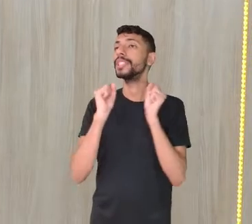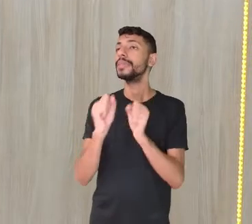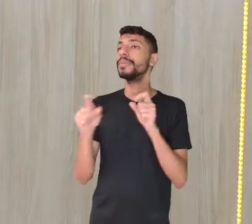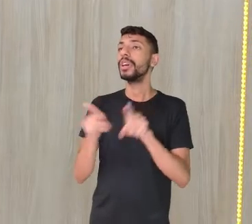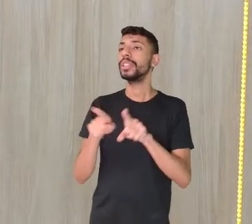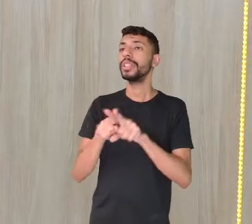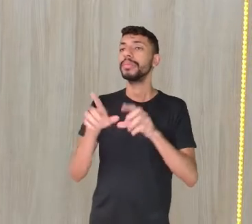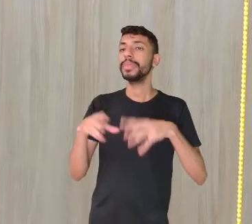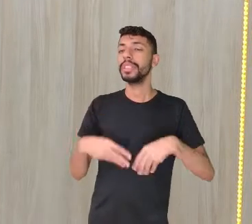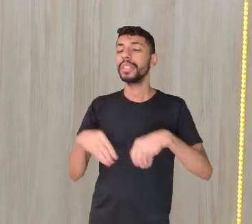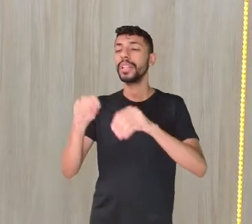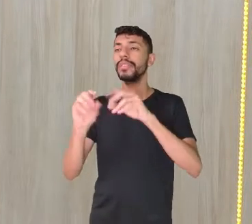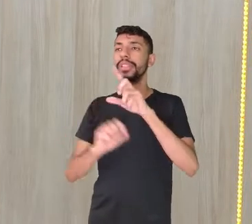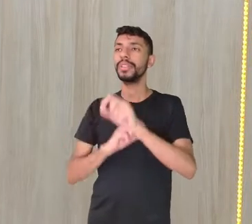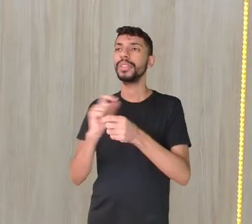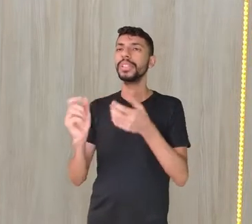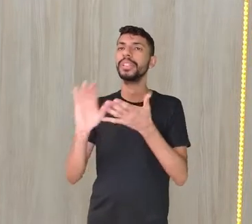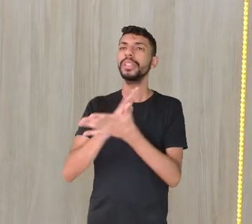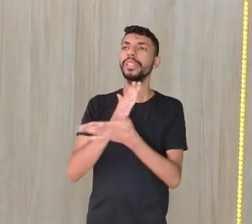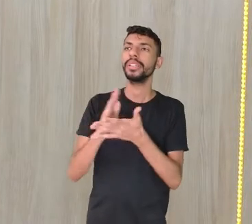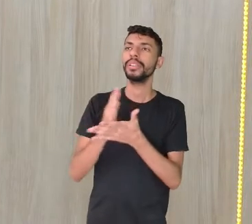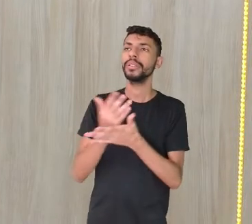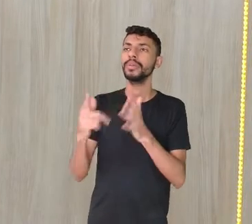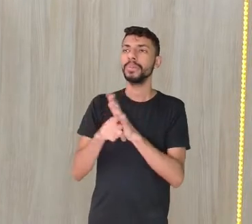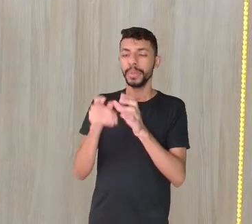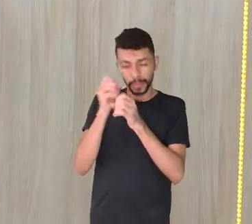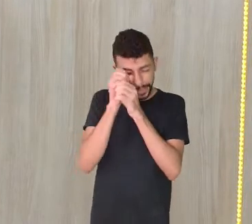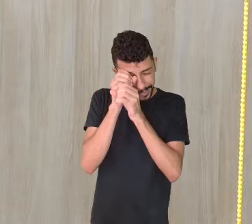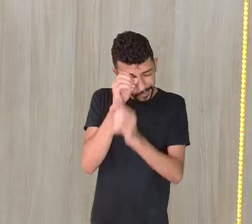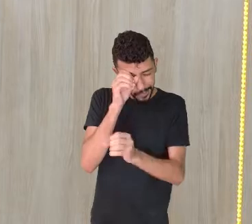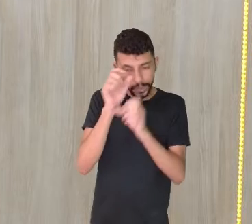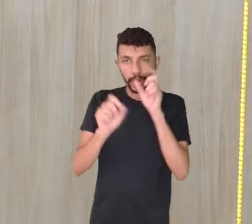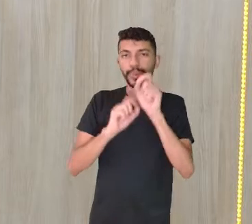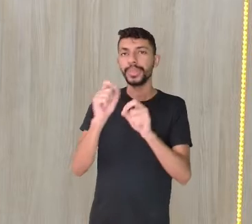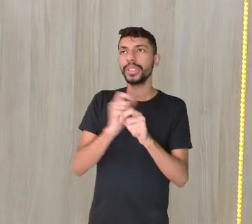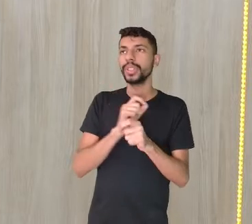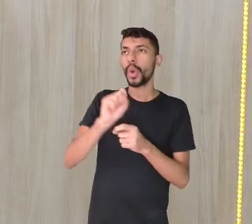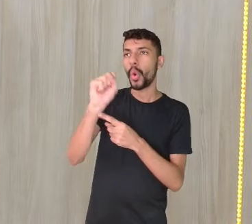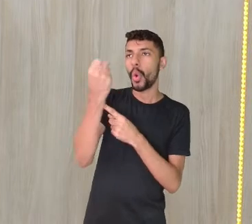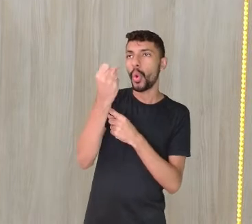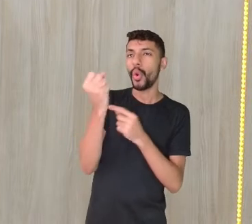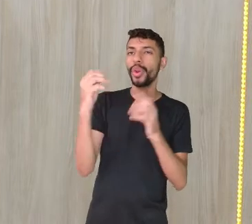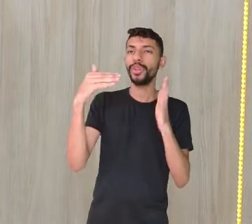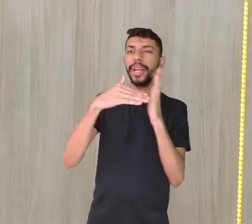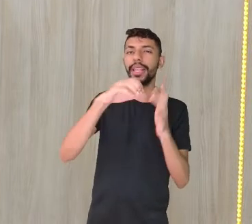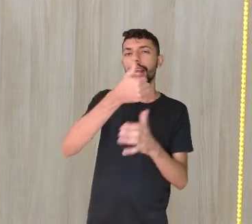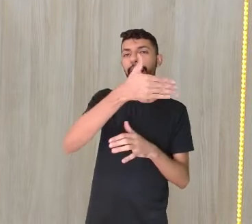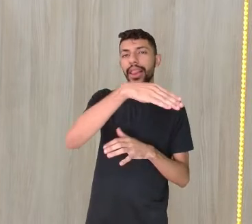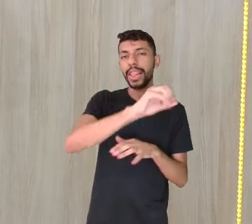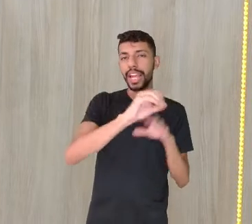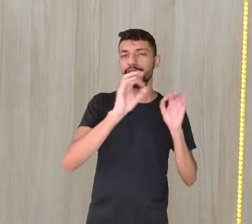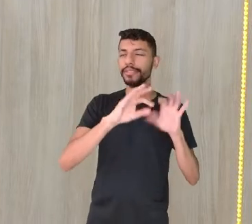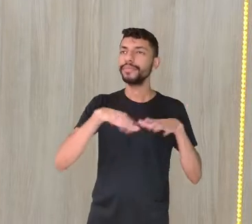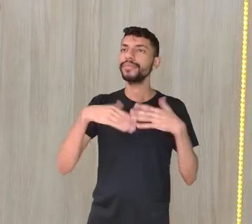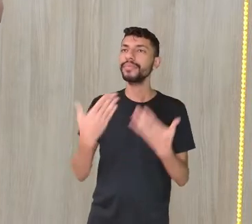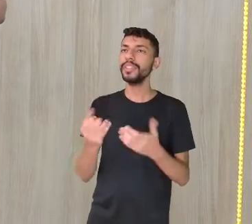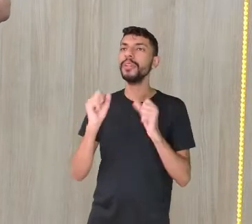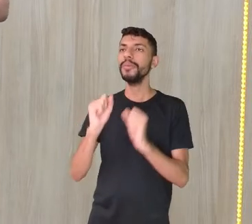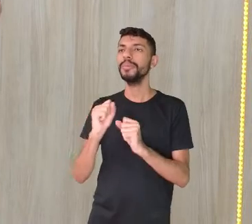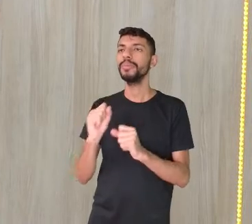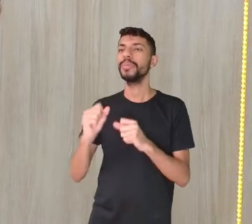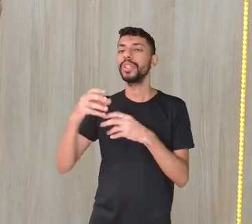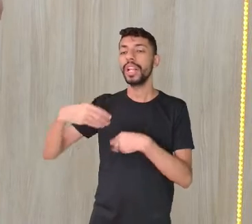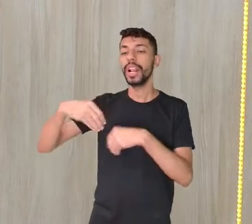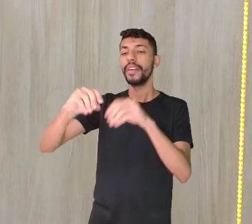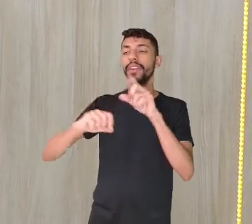para um desses microscópios, vamos dizer, 8 a 10 lâminas. Então, ele pode levar de 8 a 10